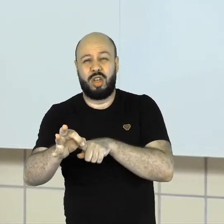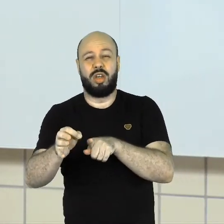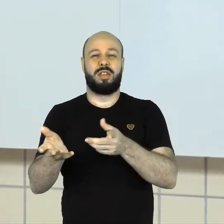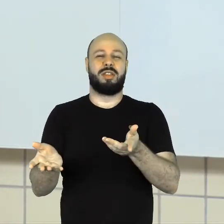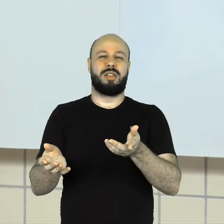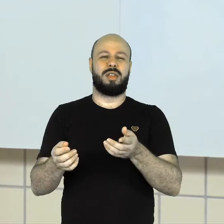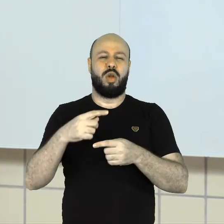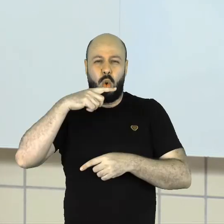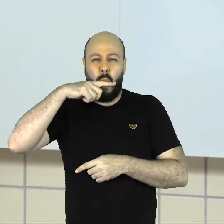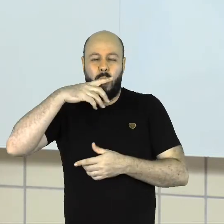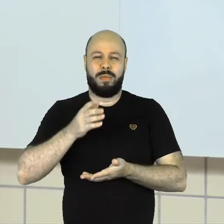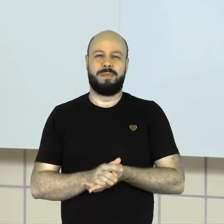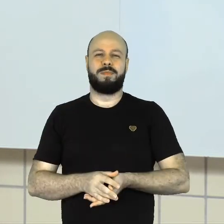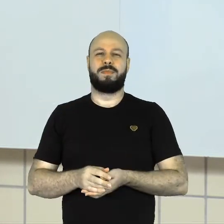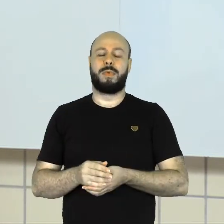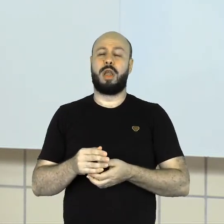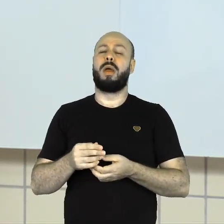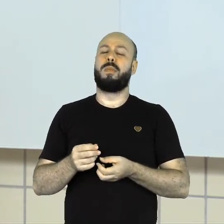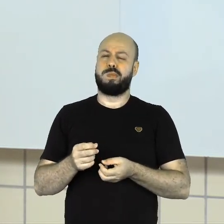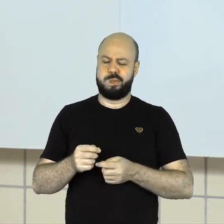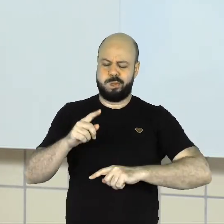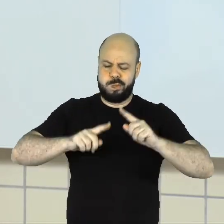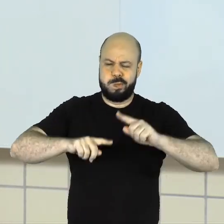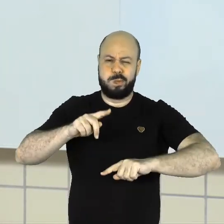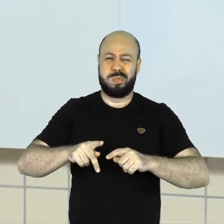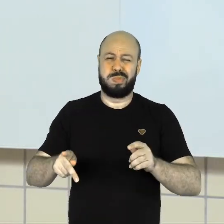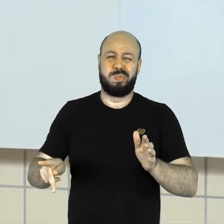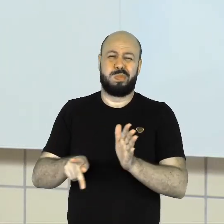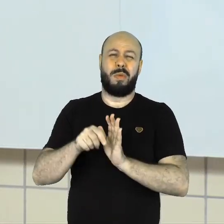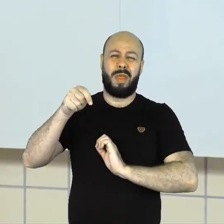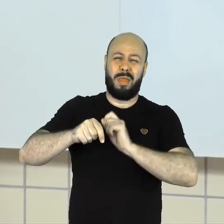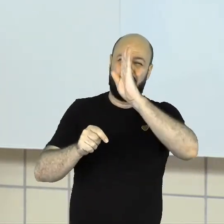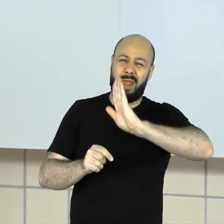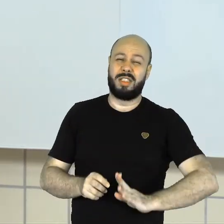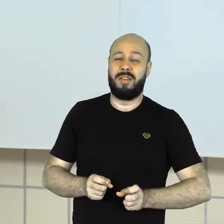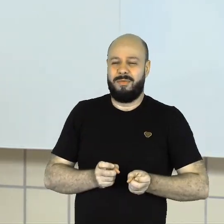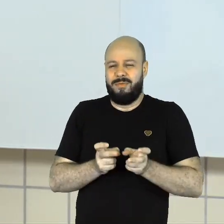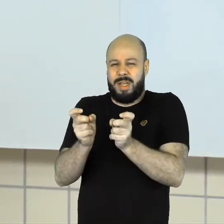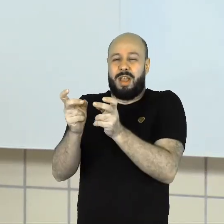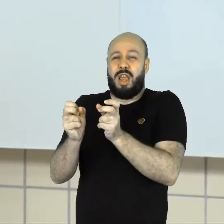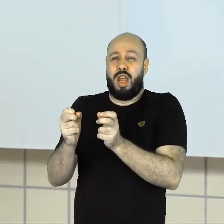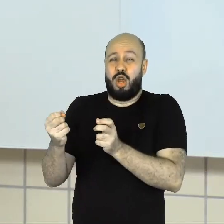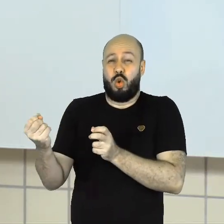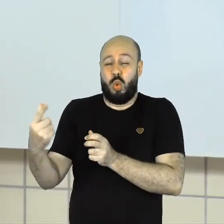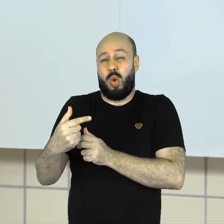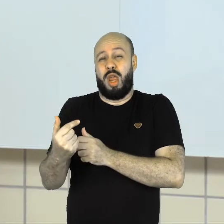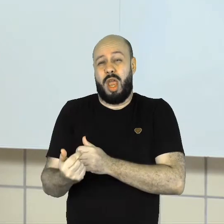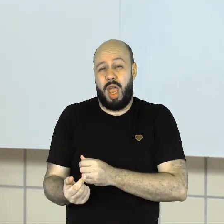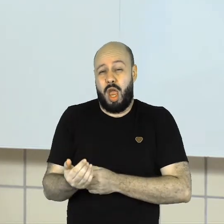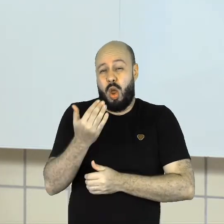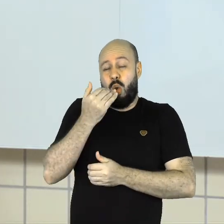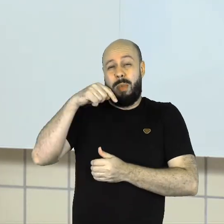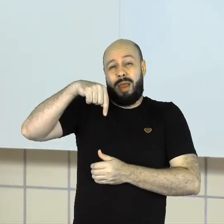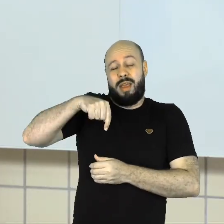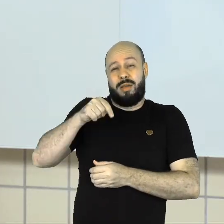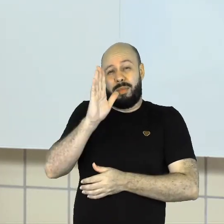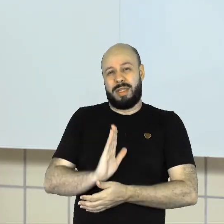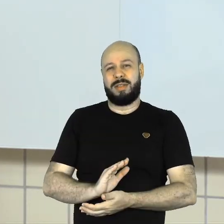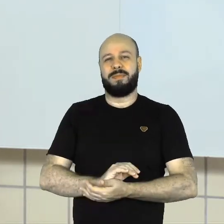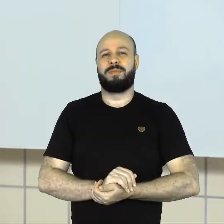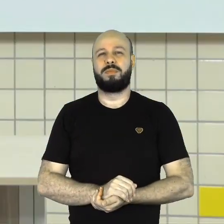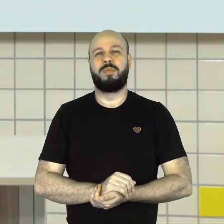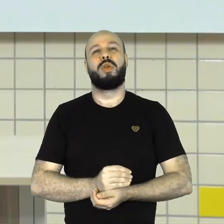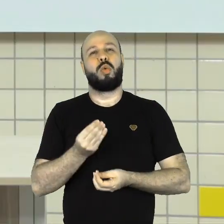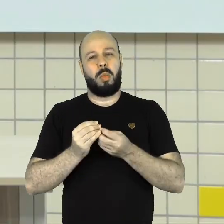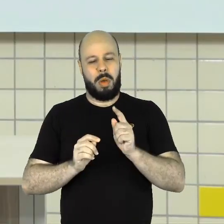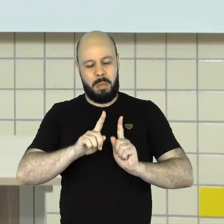enfim, vários produtos aqui no Brasil são mais para exportação do que para o nosso mercado interno. Olha só que interessante, né, pessoal? Com uma tabela a